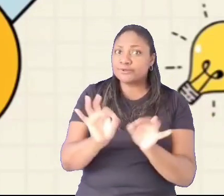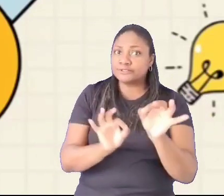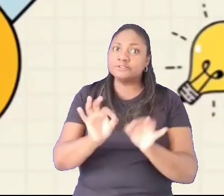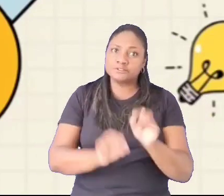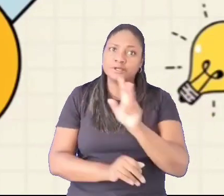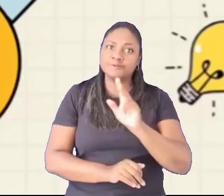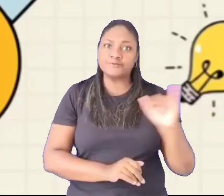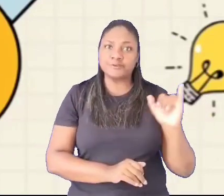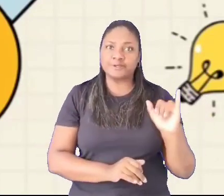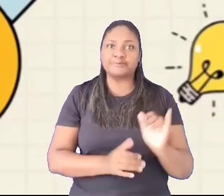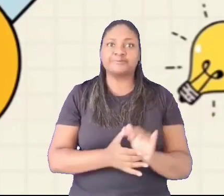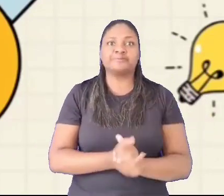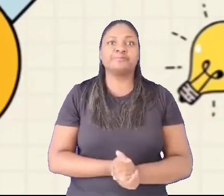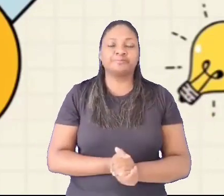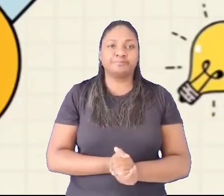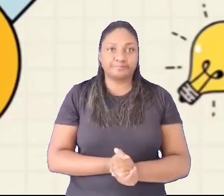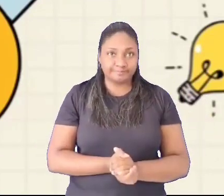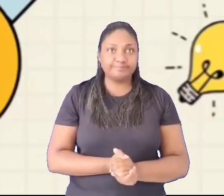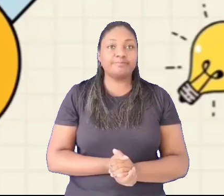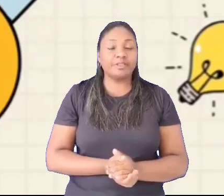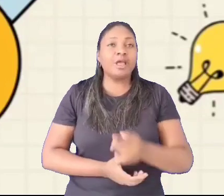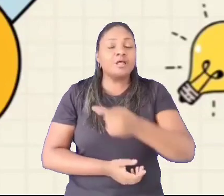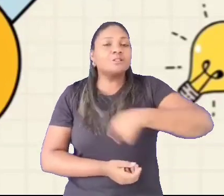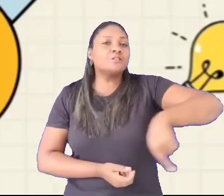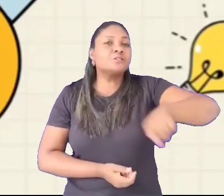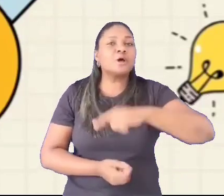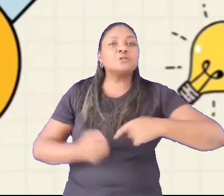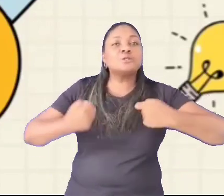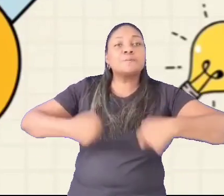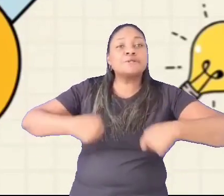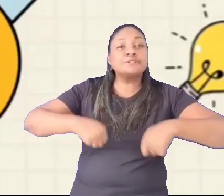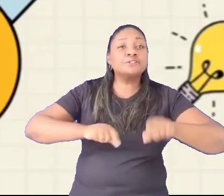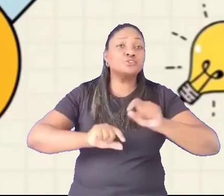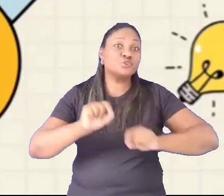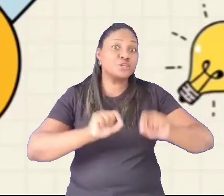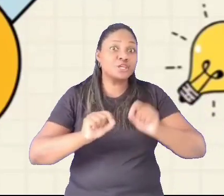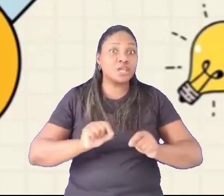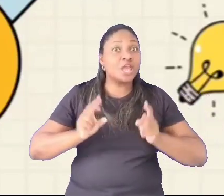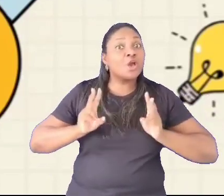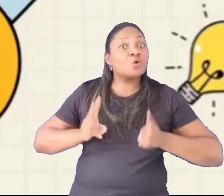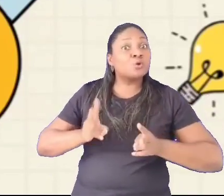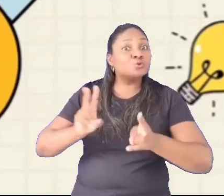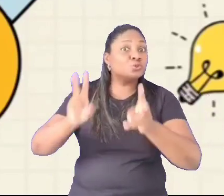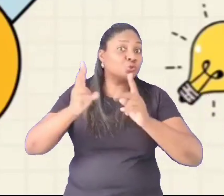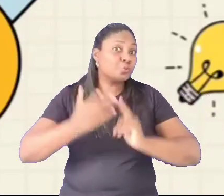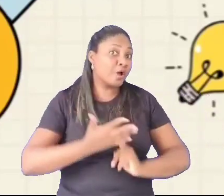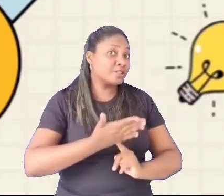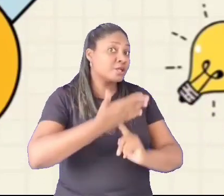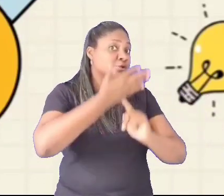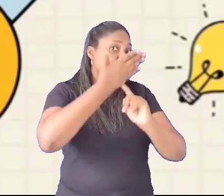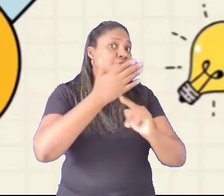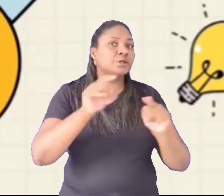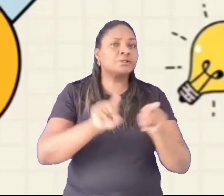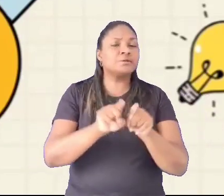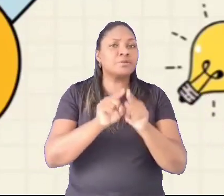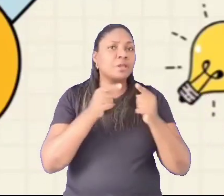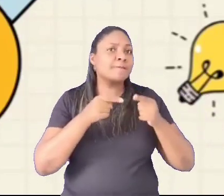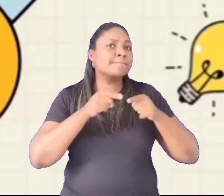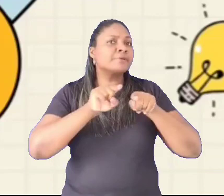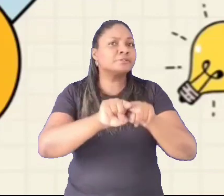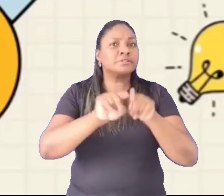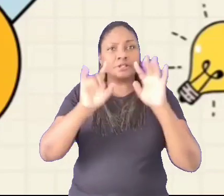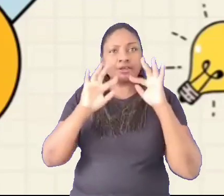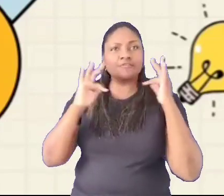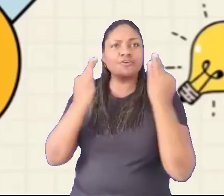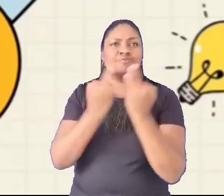organizada, né? O que a gente vai precisar? Continuar utilizando a tecnologia e a parceria com as famílias,